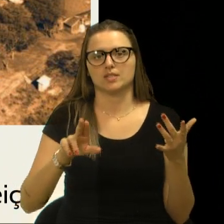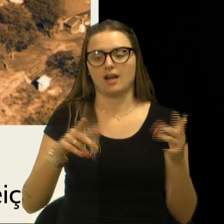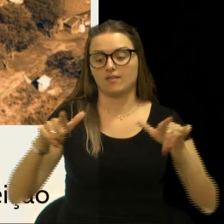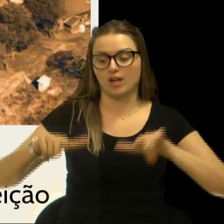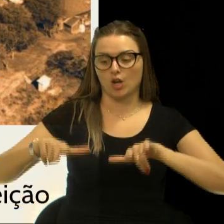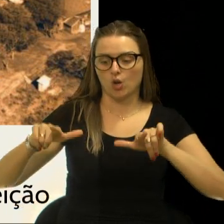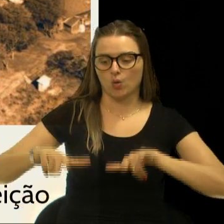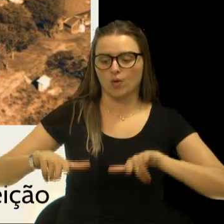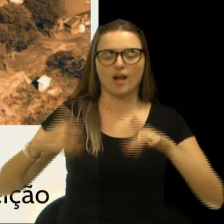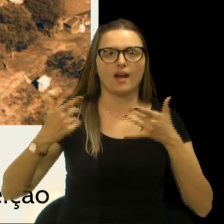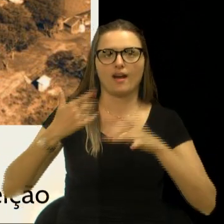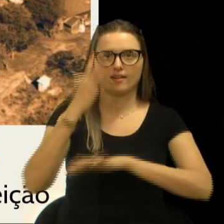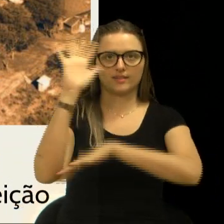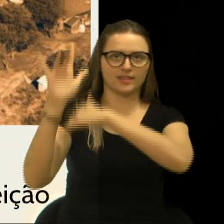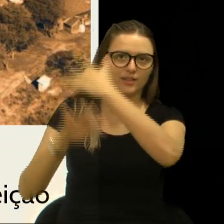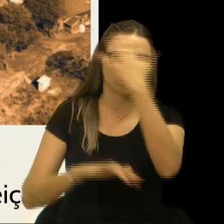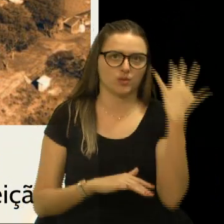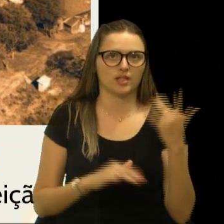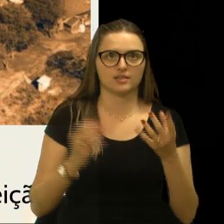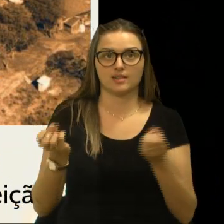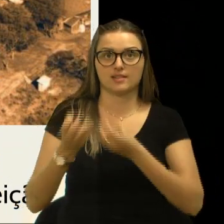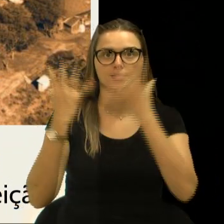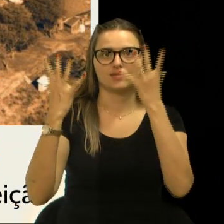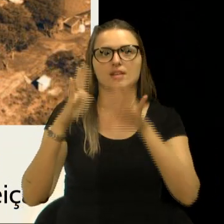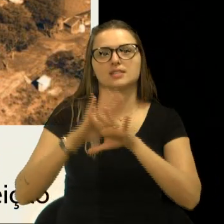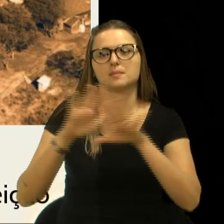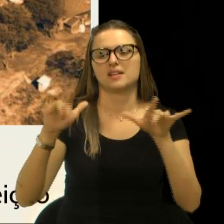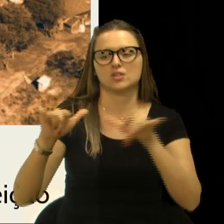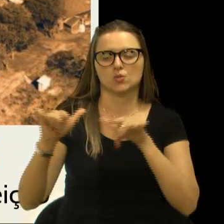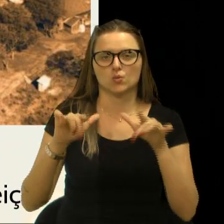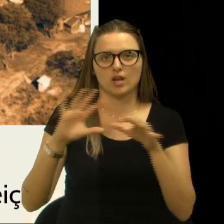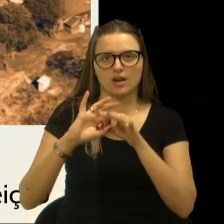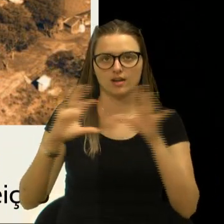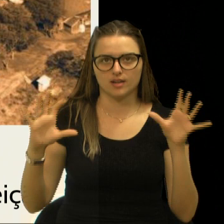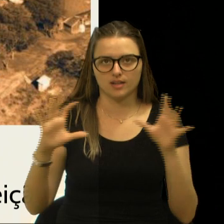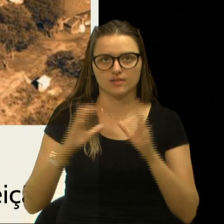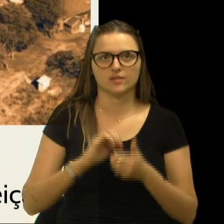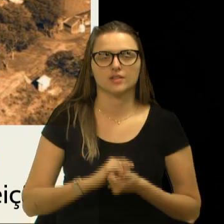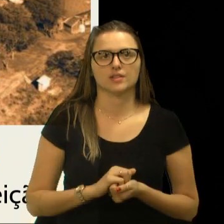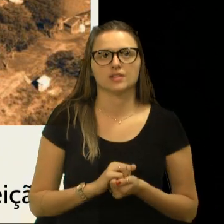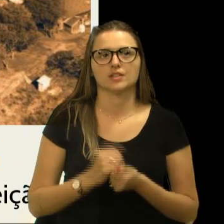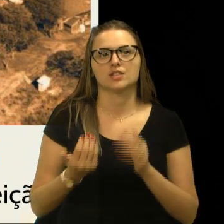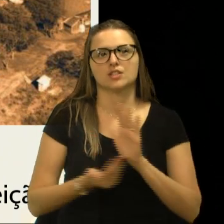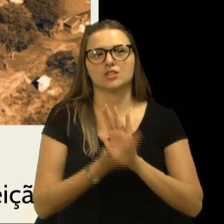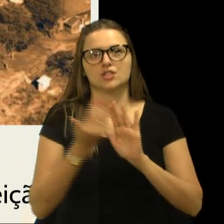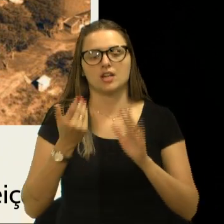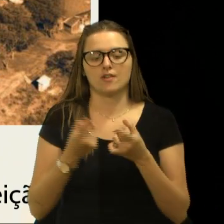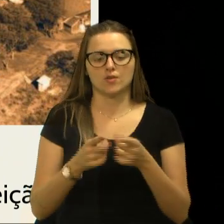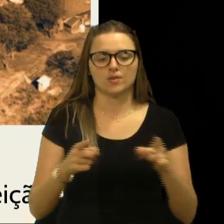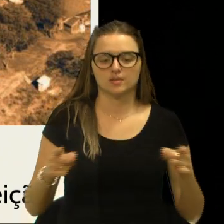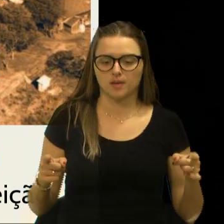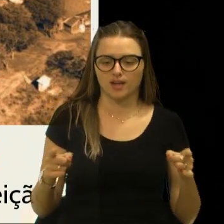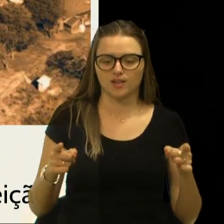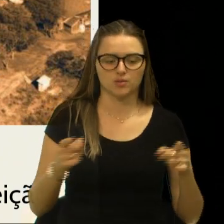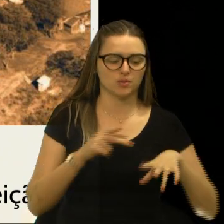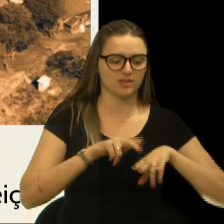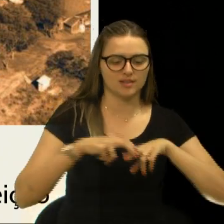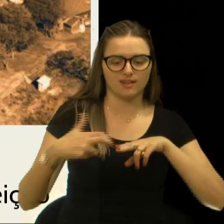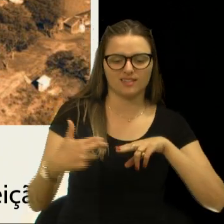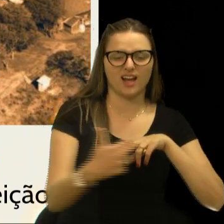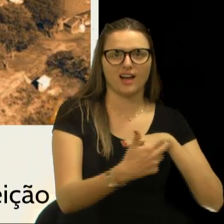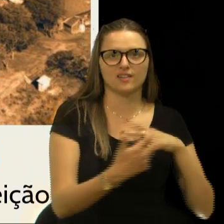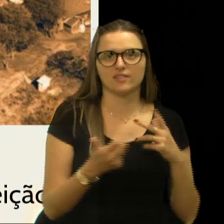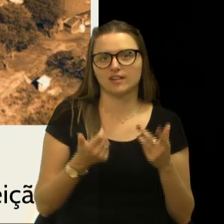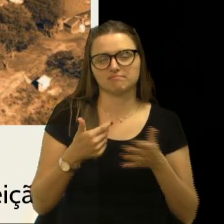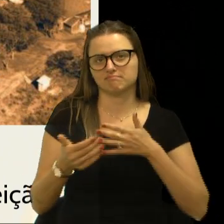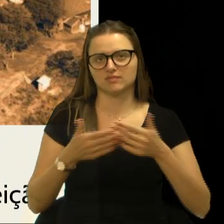naquelas épocas, as festas eram feitas assim, retiravam o espeto de churrasco e se acomodavam do jeito que dava ali.